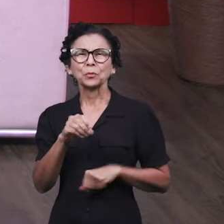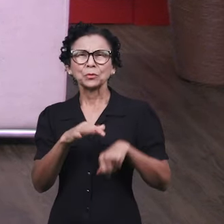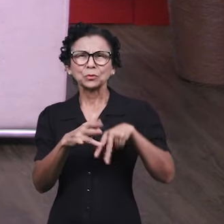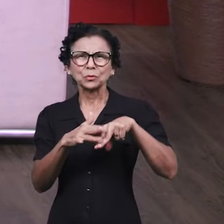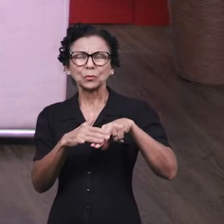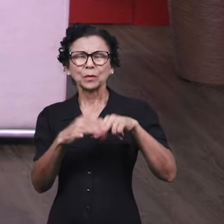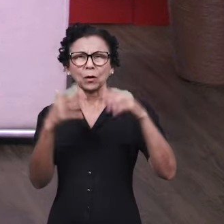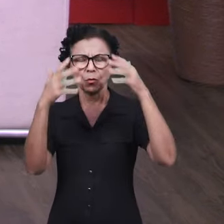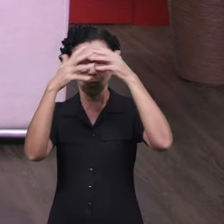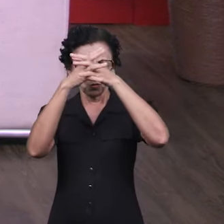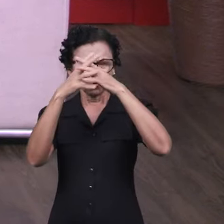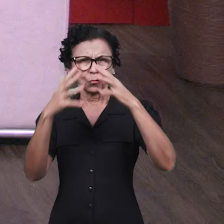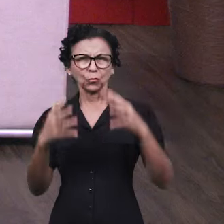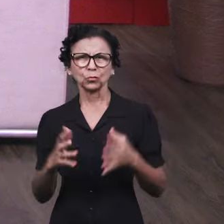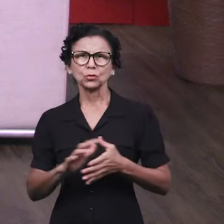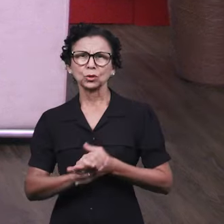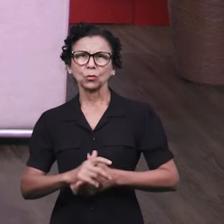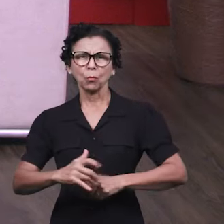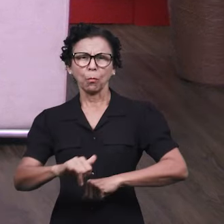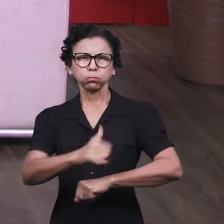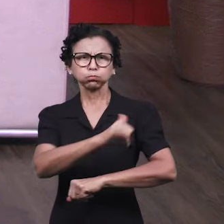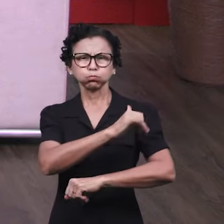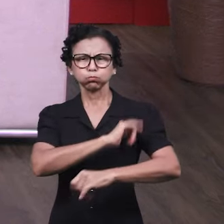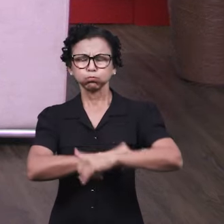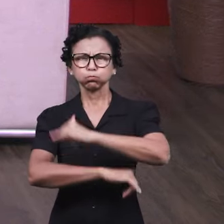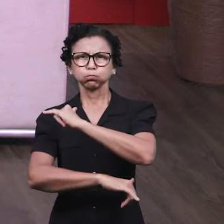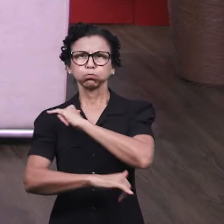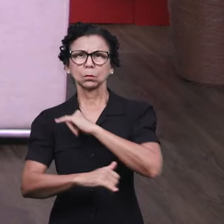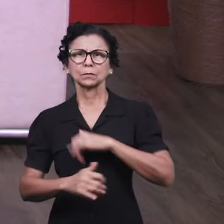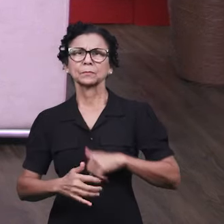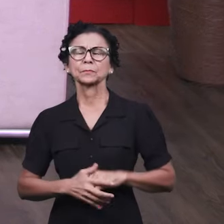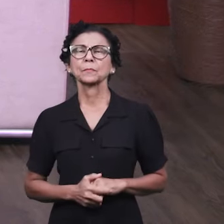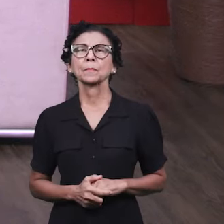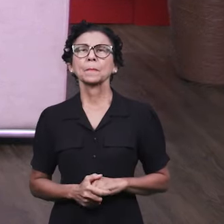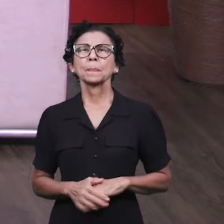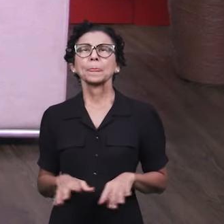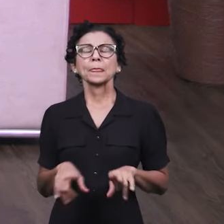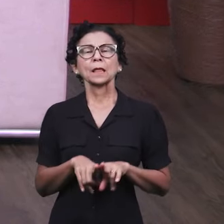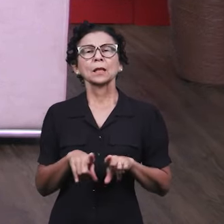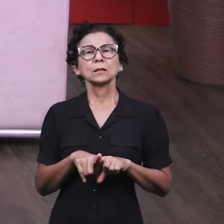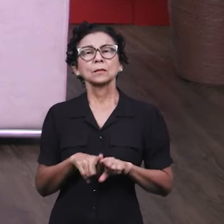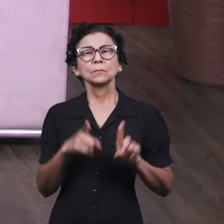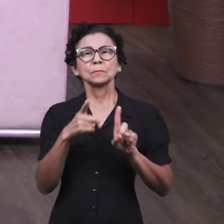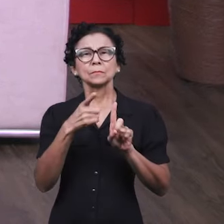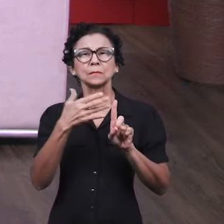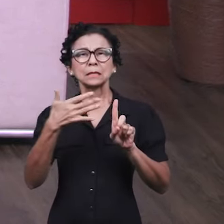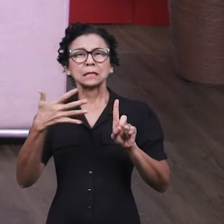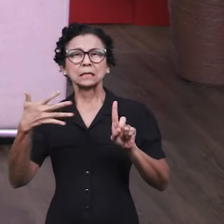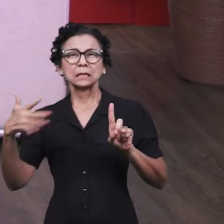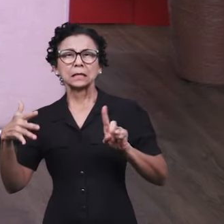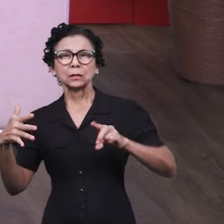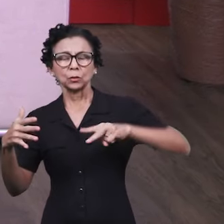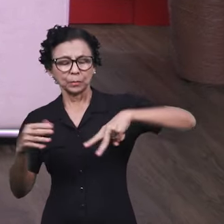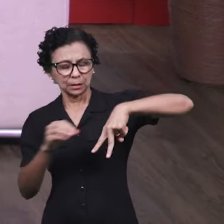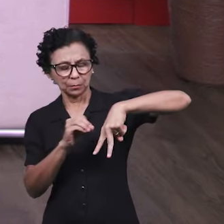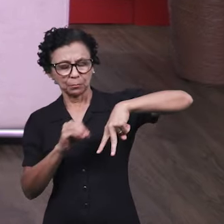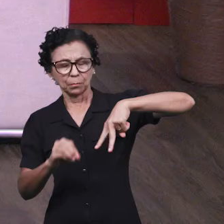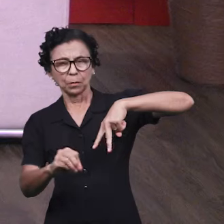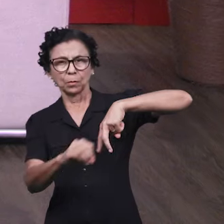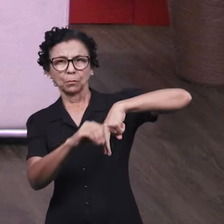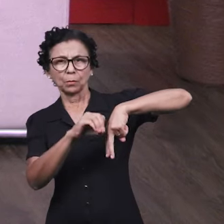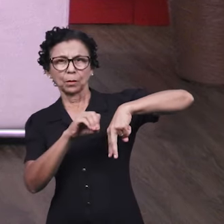obesidade É frequente em mulheres e pouco conhecida também chamada de síndrome da gordura dolorosa